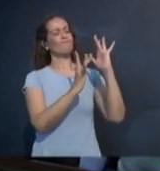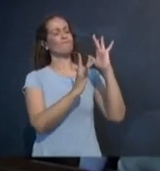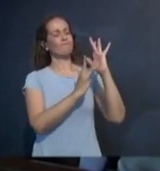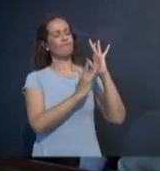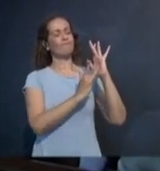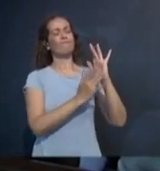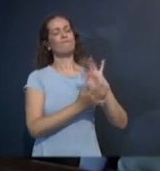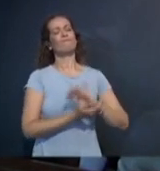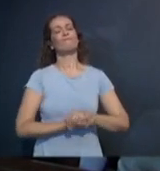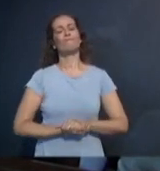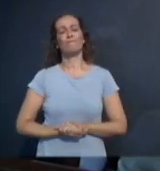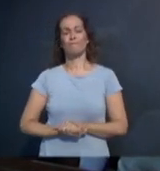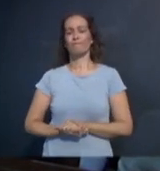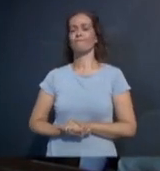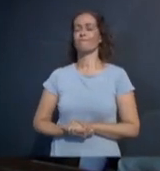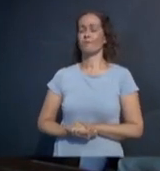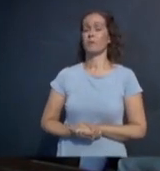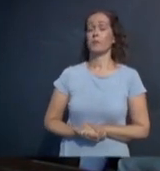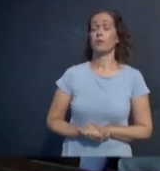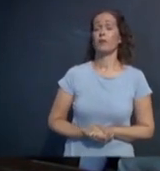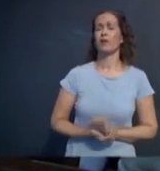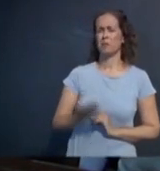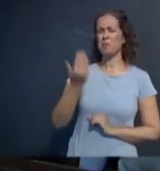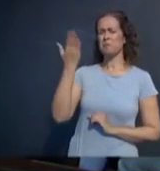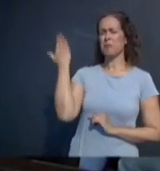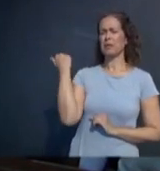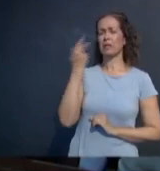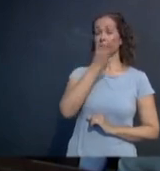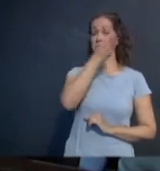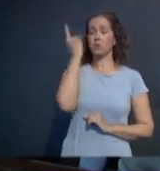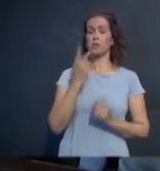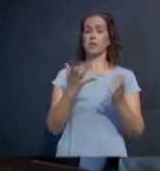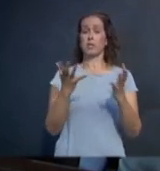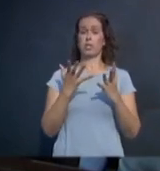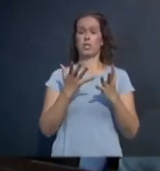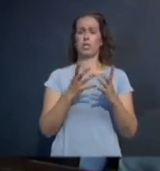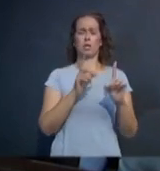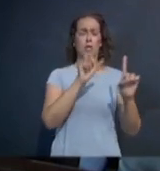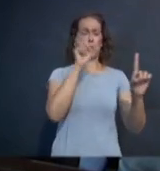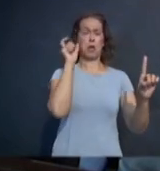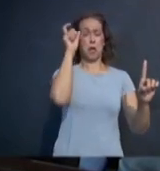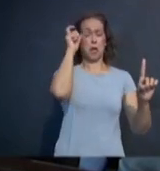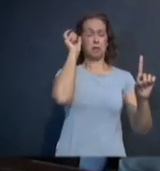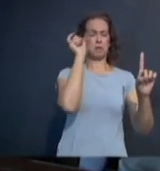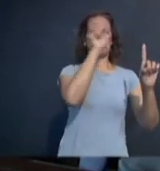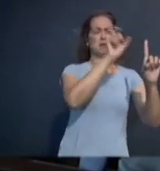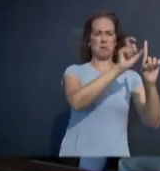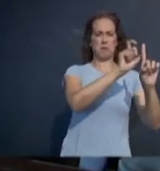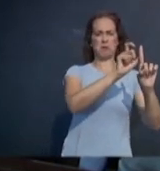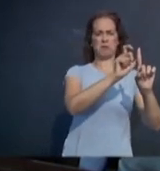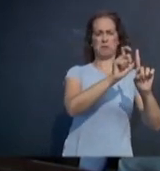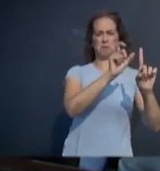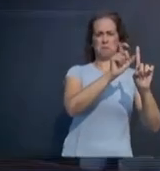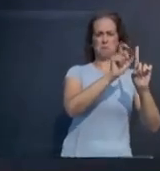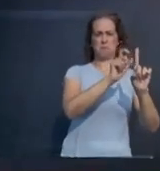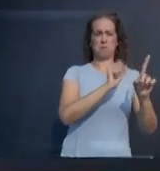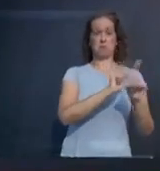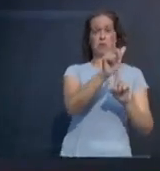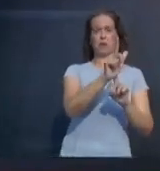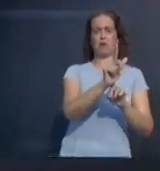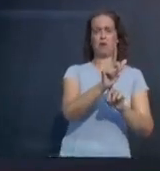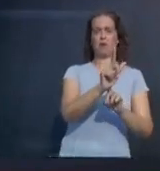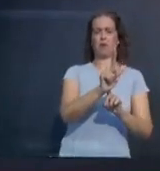Houve uma ocasião que alguém estava querendo expulsar demônio. E o demônio falou: eu sei quem é Paulo, eu sei quem é fulano. Mas e